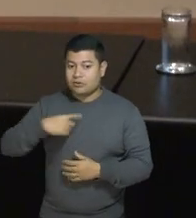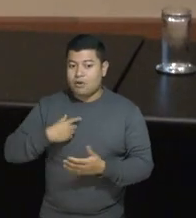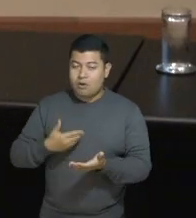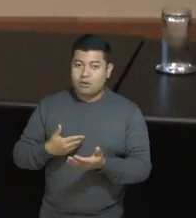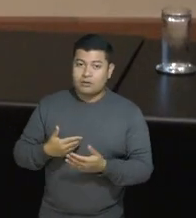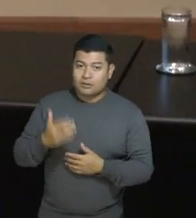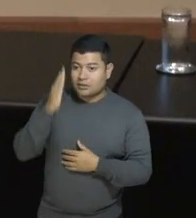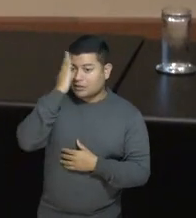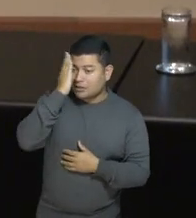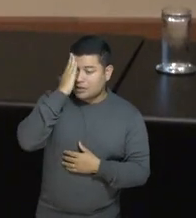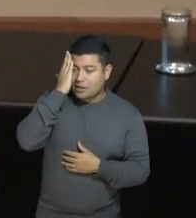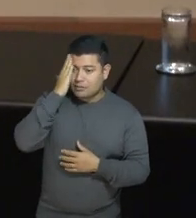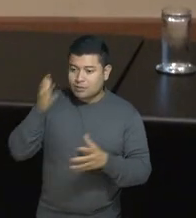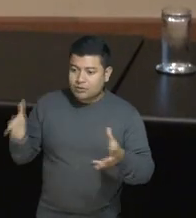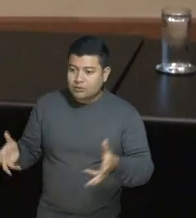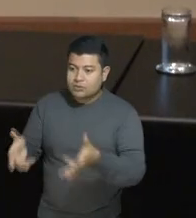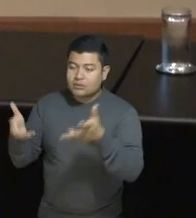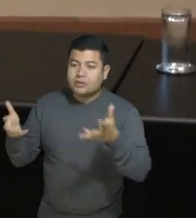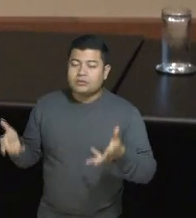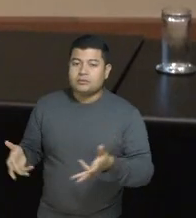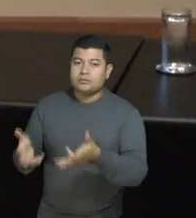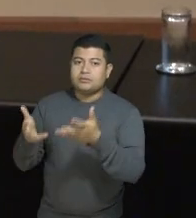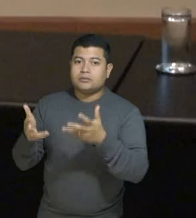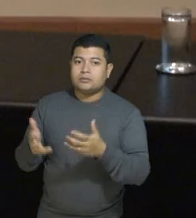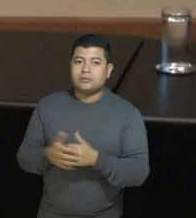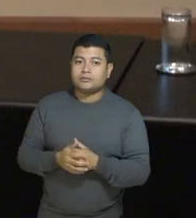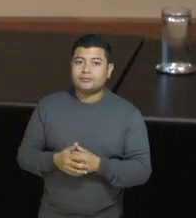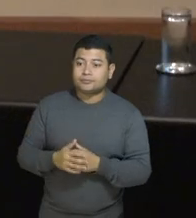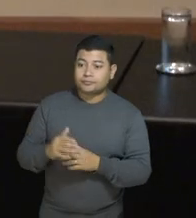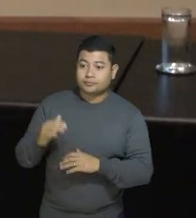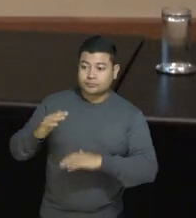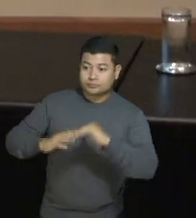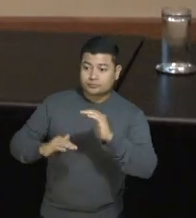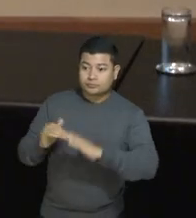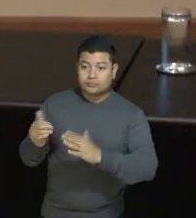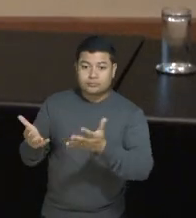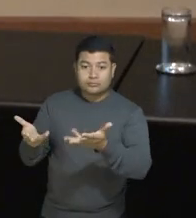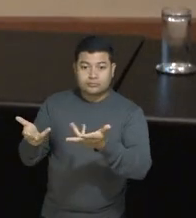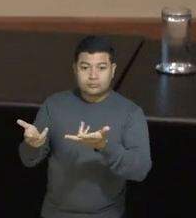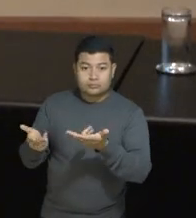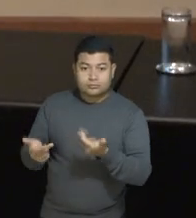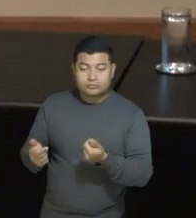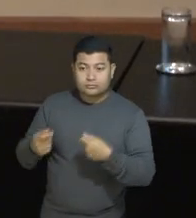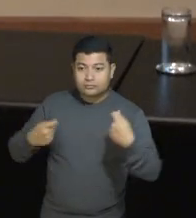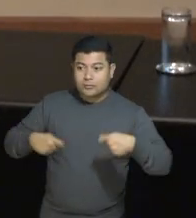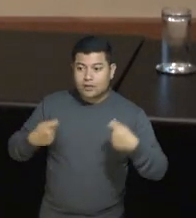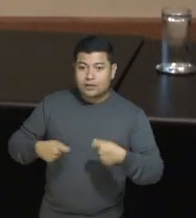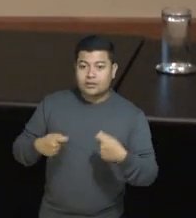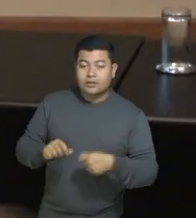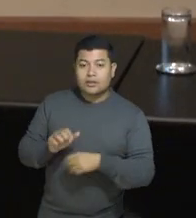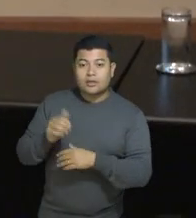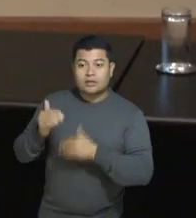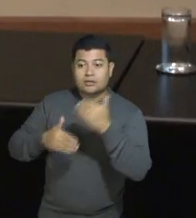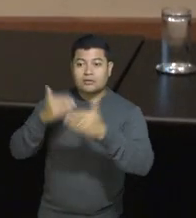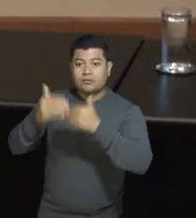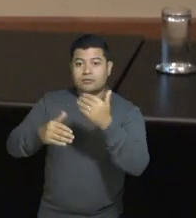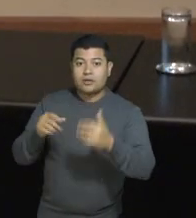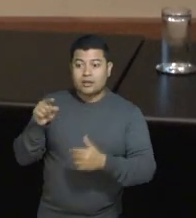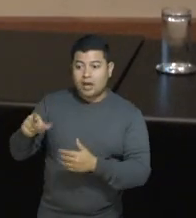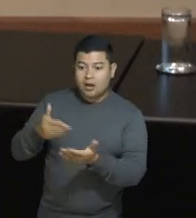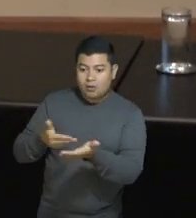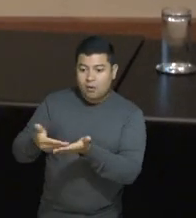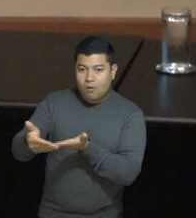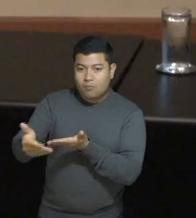os estímulos, as habilidades que a gente precisa desenvolver lá no início, lá no processo